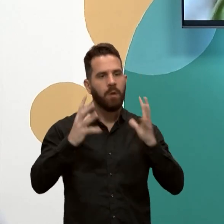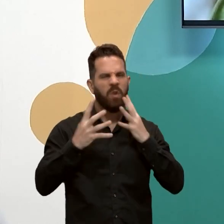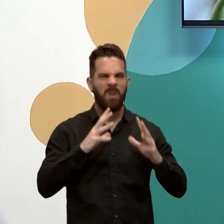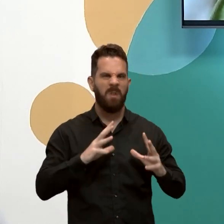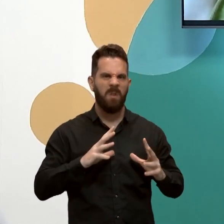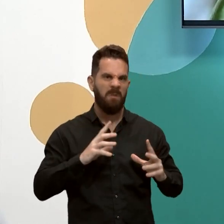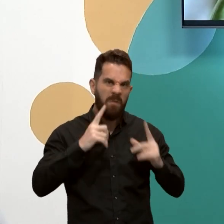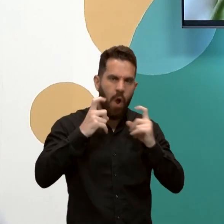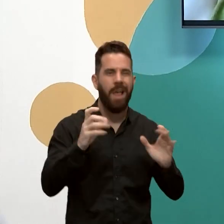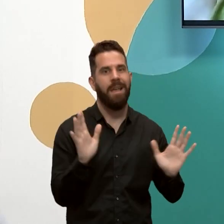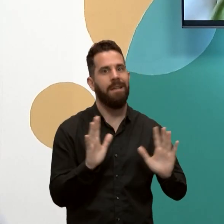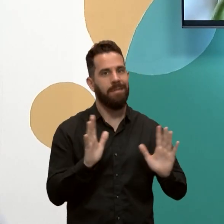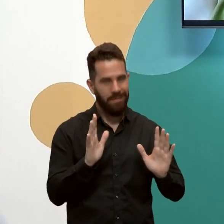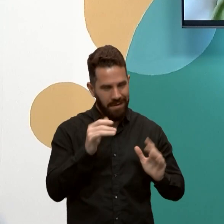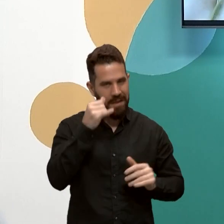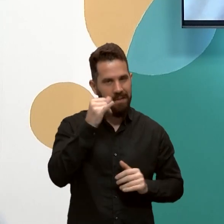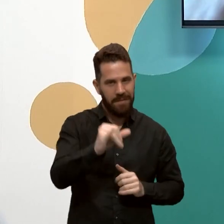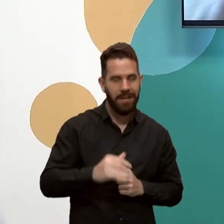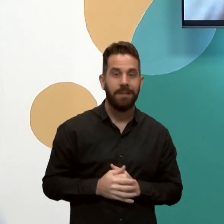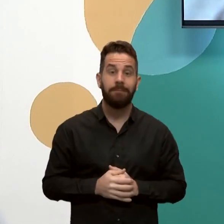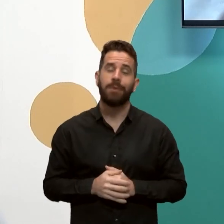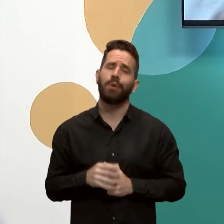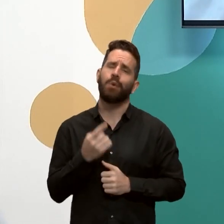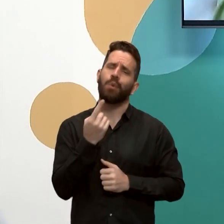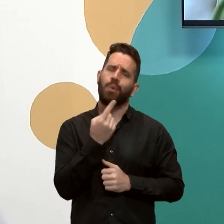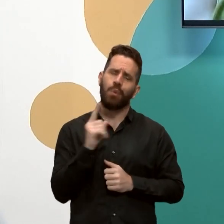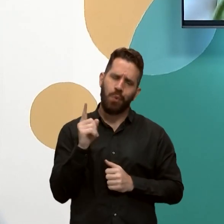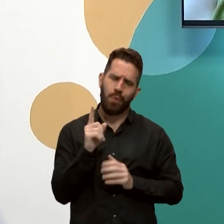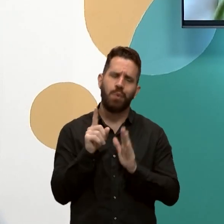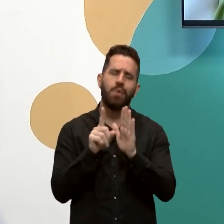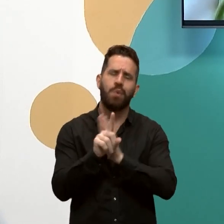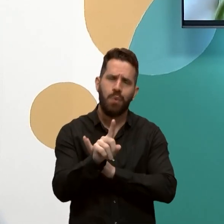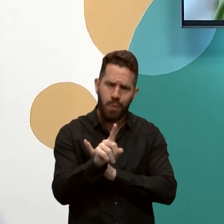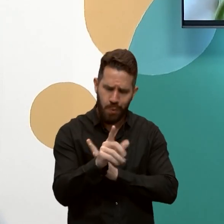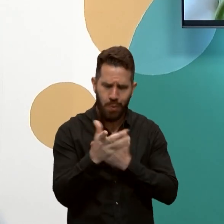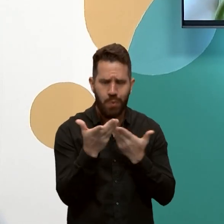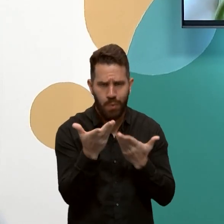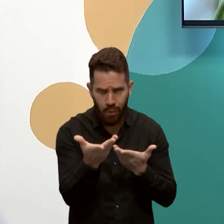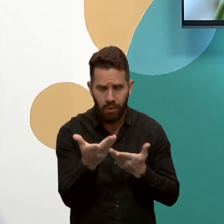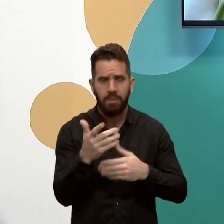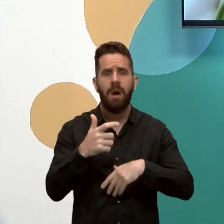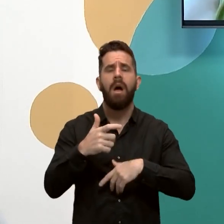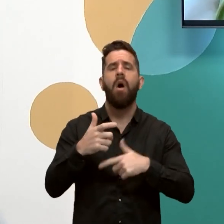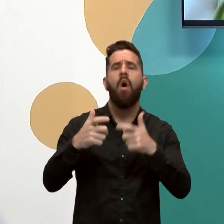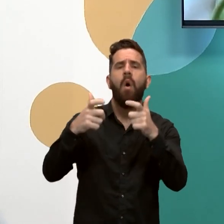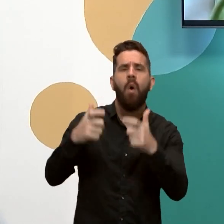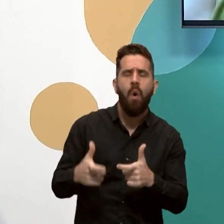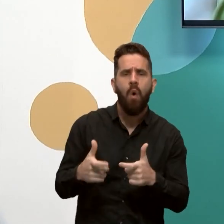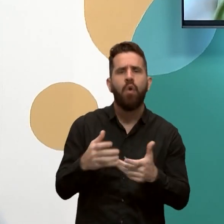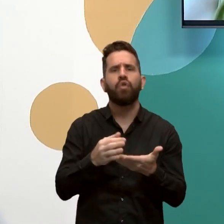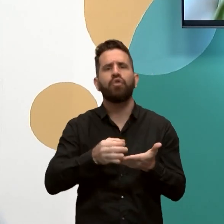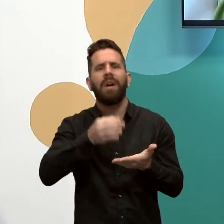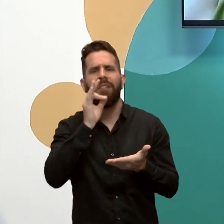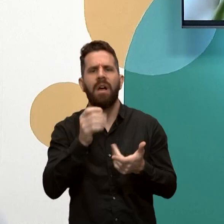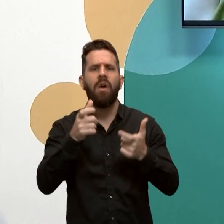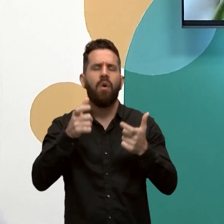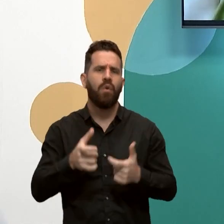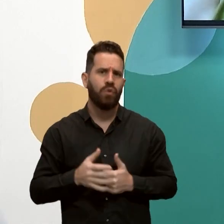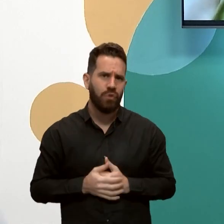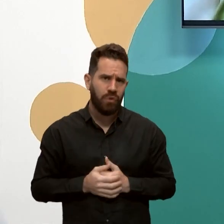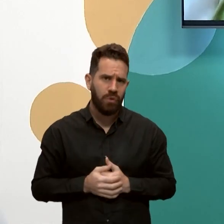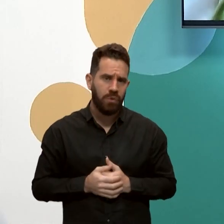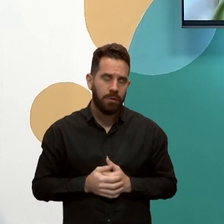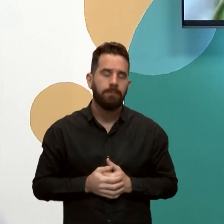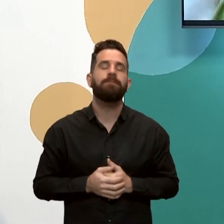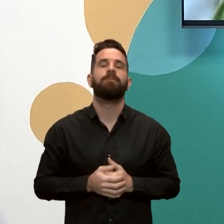eu só preciso terminar a entrevista, porque o nosso tempo está acabando. Só queria que você dissesse local e horário, então, dessa conversa. Então,